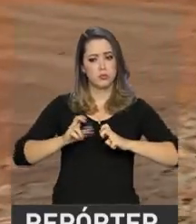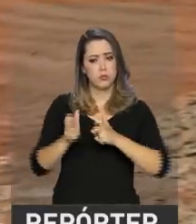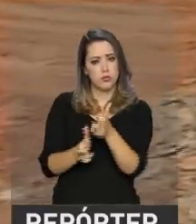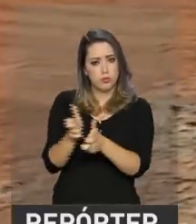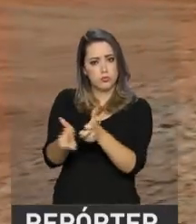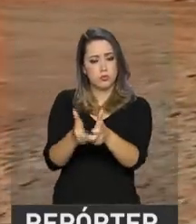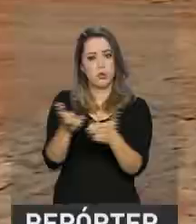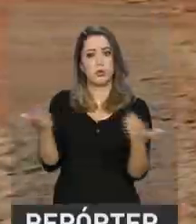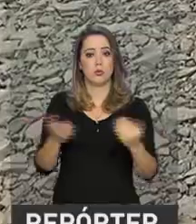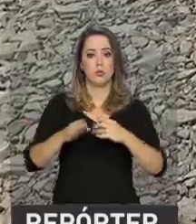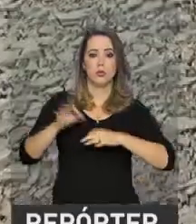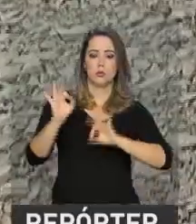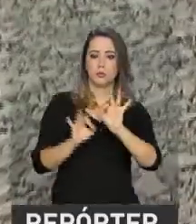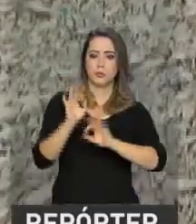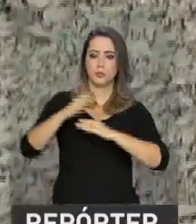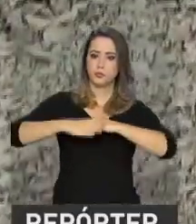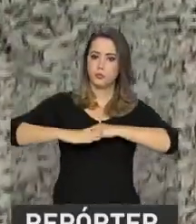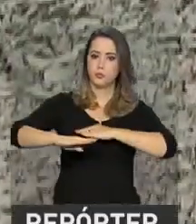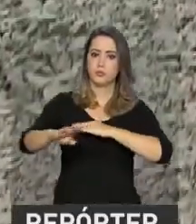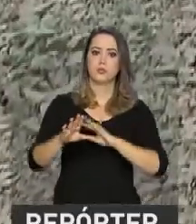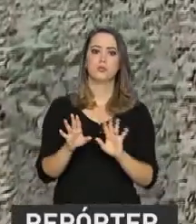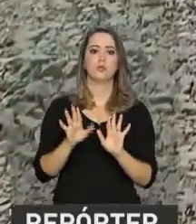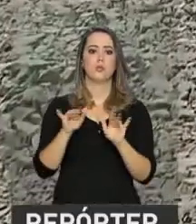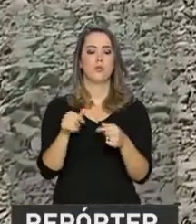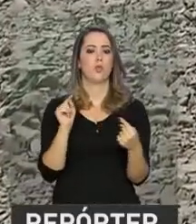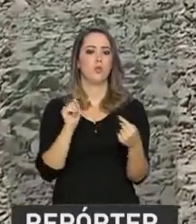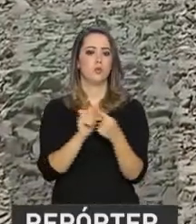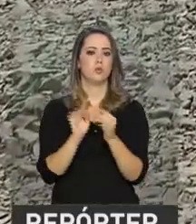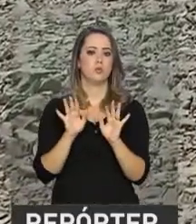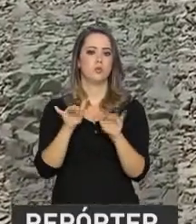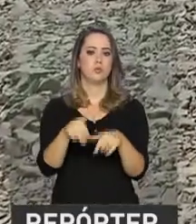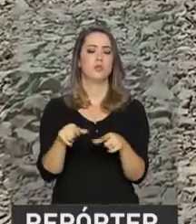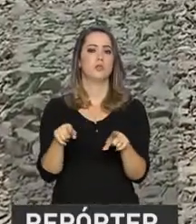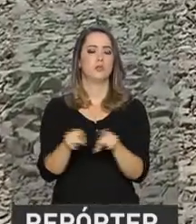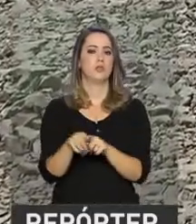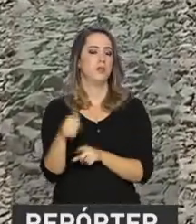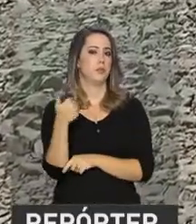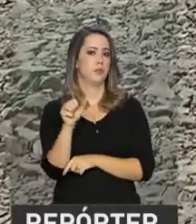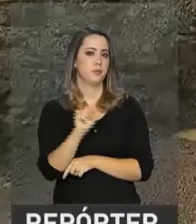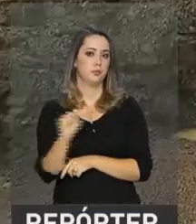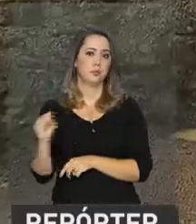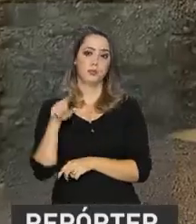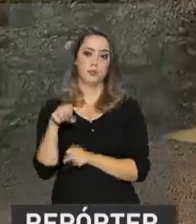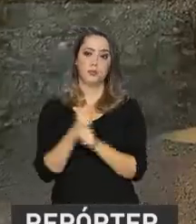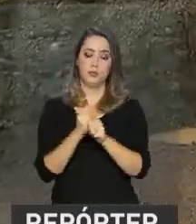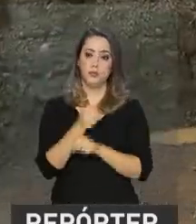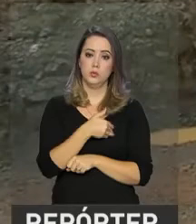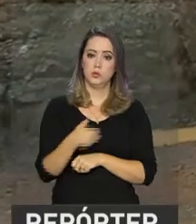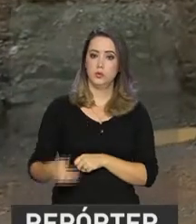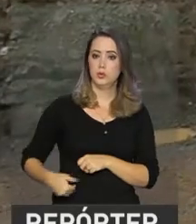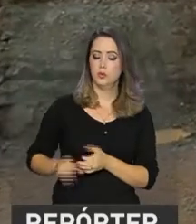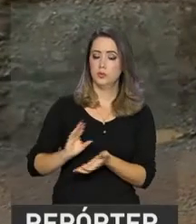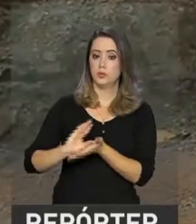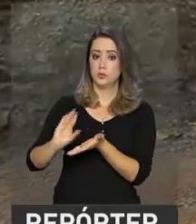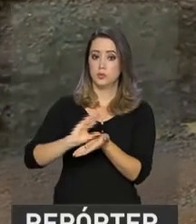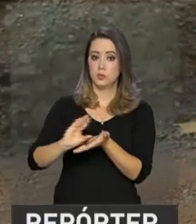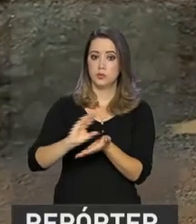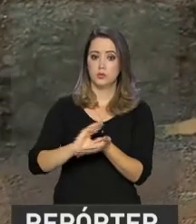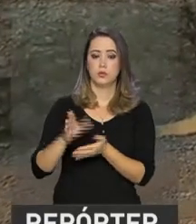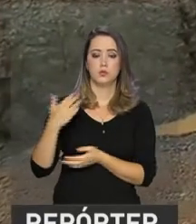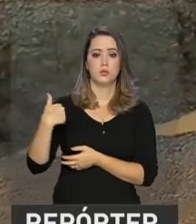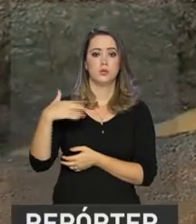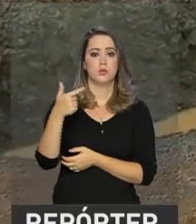de terraplenagem. A previsão é que esteja concluída no fim do primeiro semestre deste ano. O governo vai investir mais